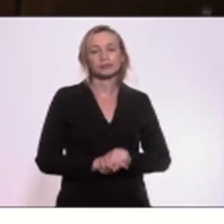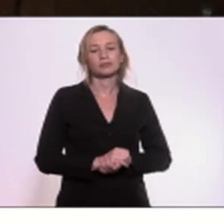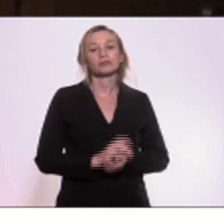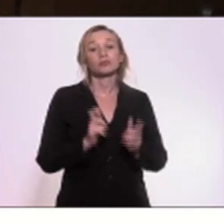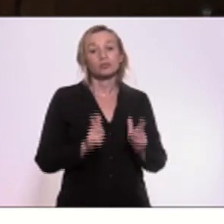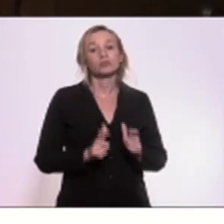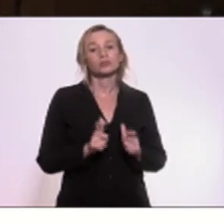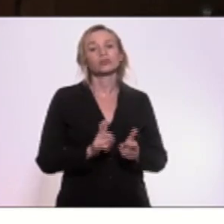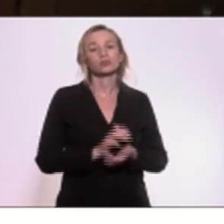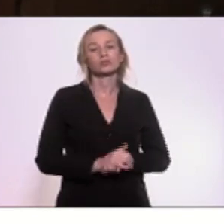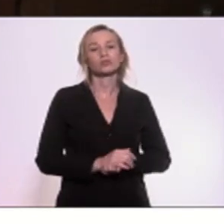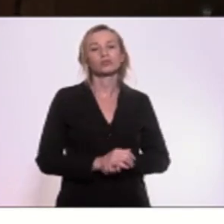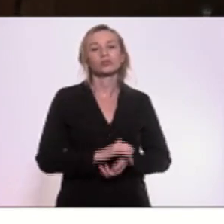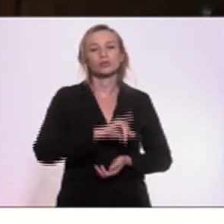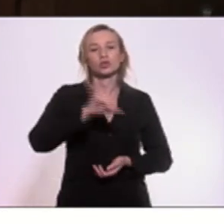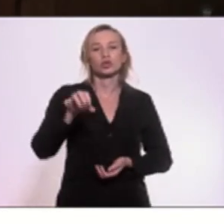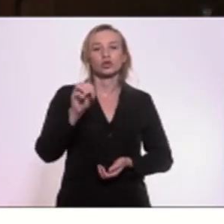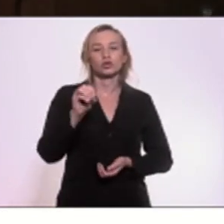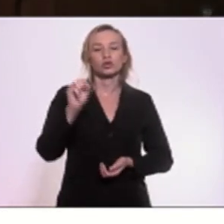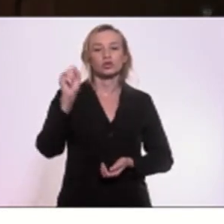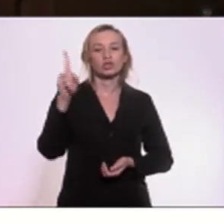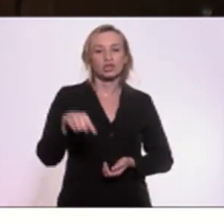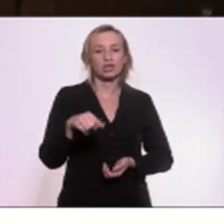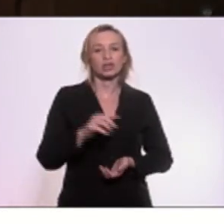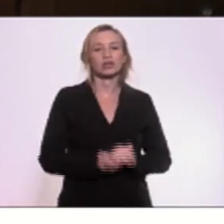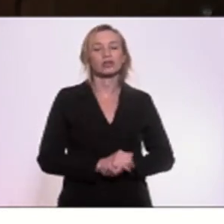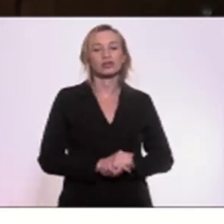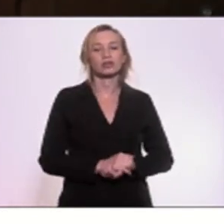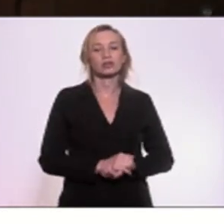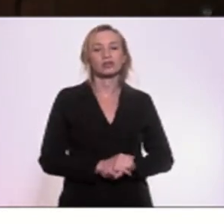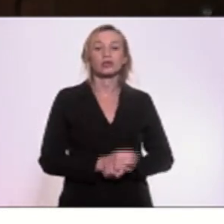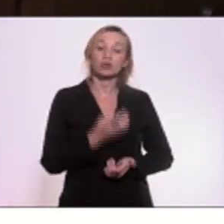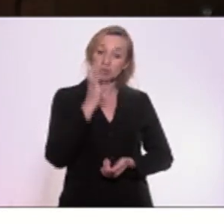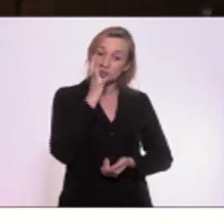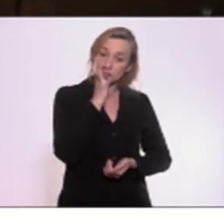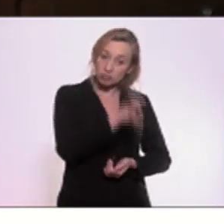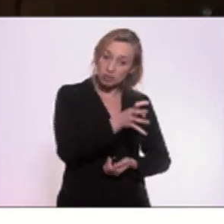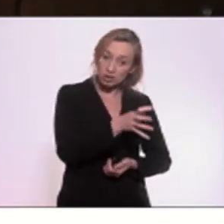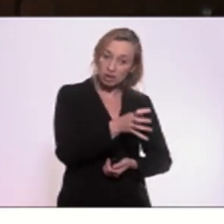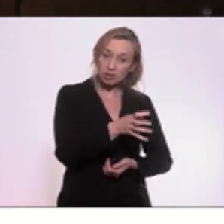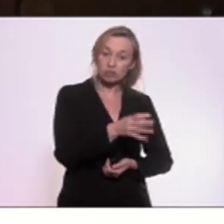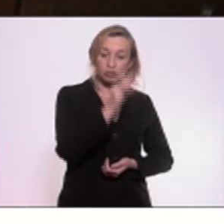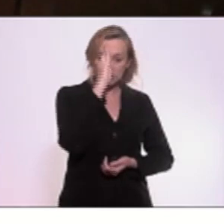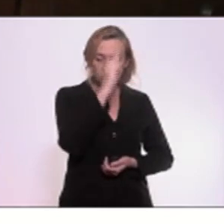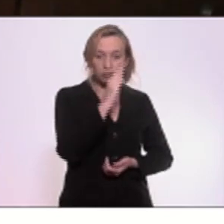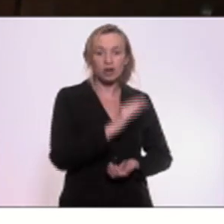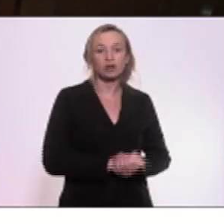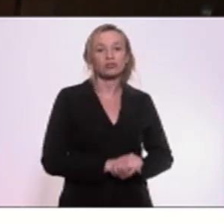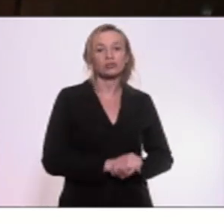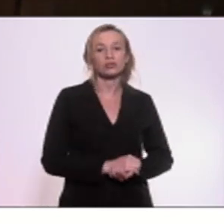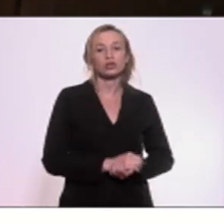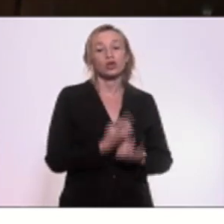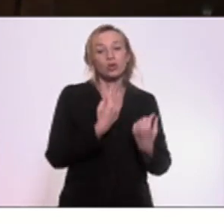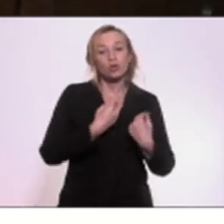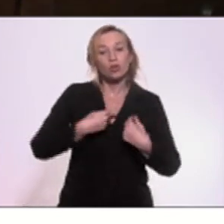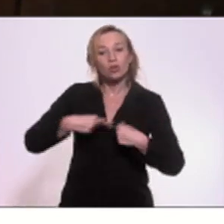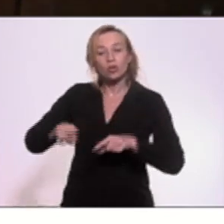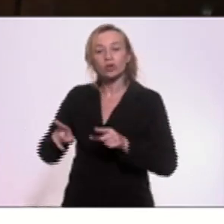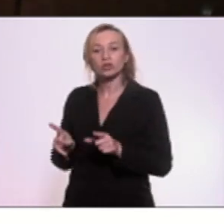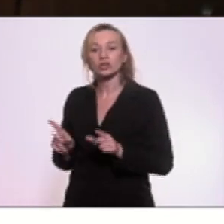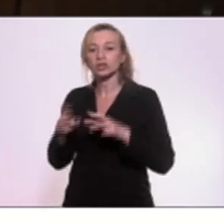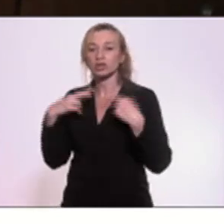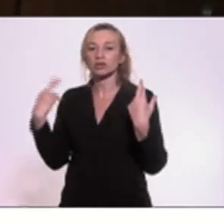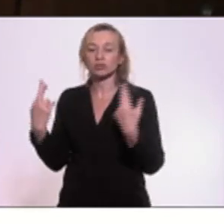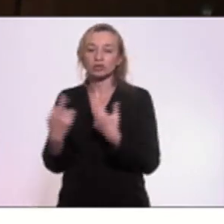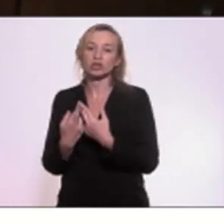onde o senhor José Renato, apontado como principal suspeito, contra quem se reuniam